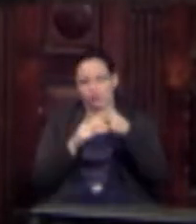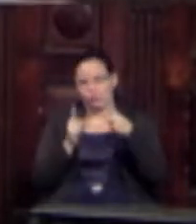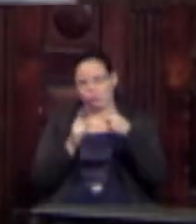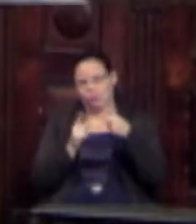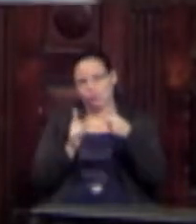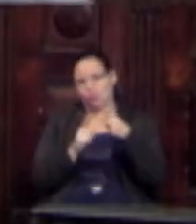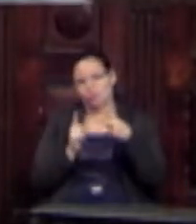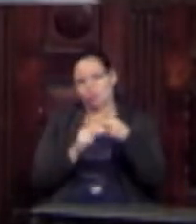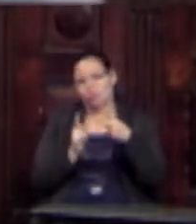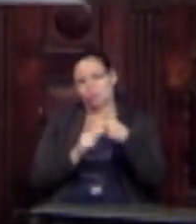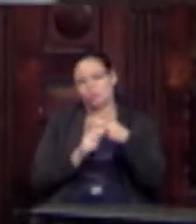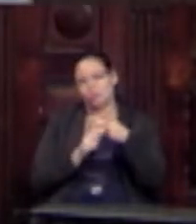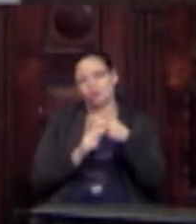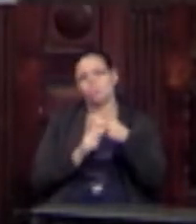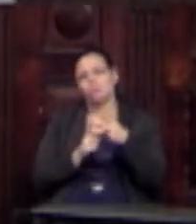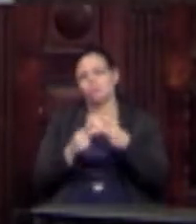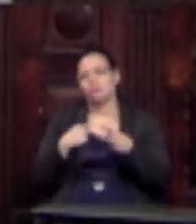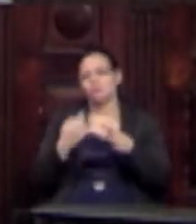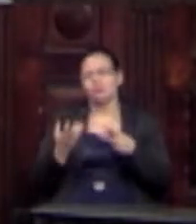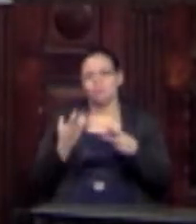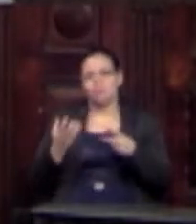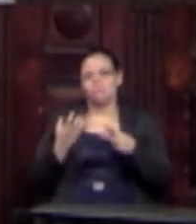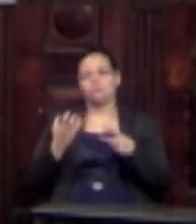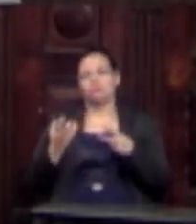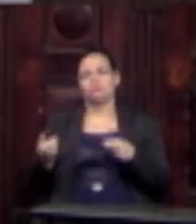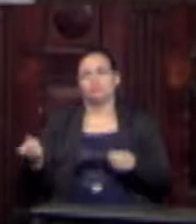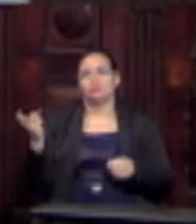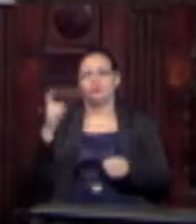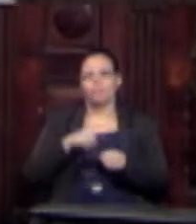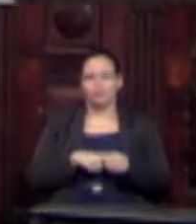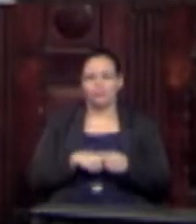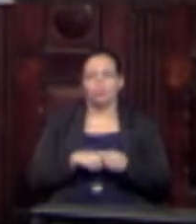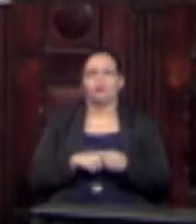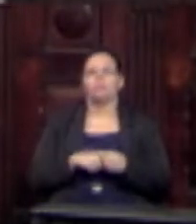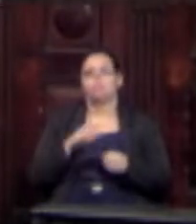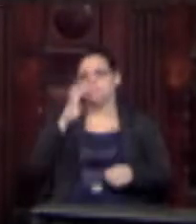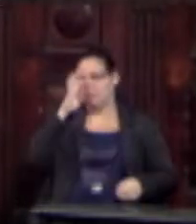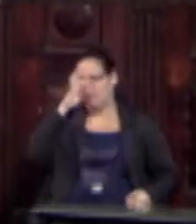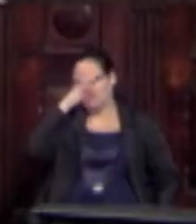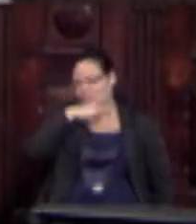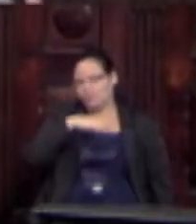ponto que eu queria aqui voltar a insistir